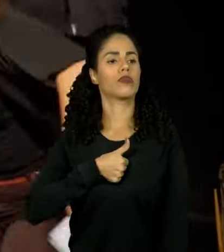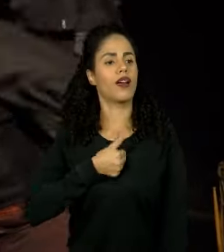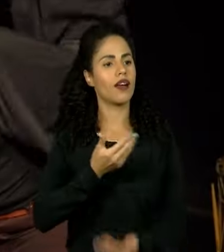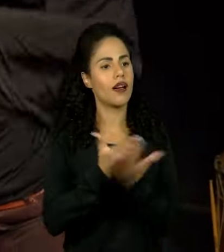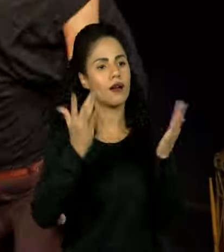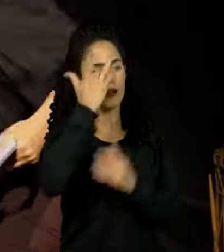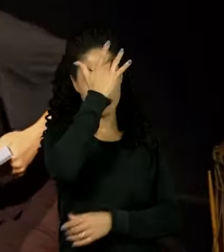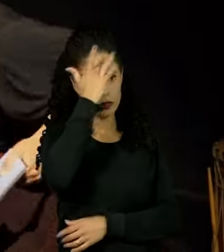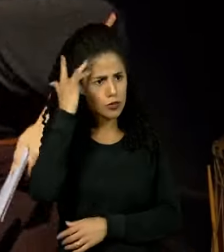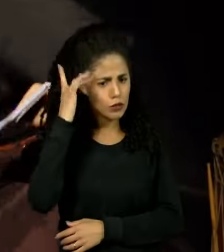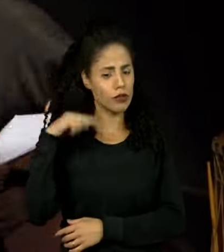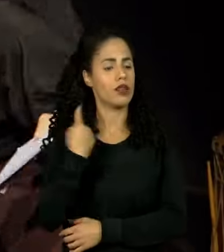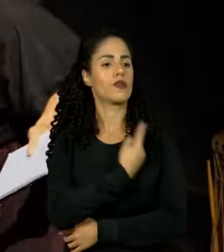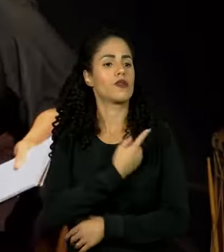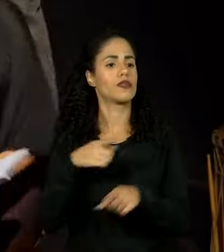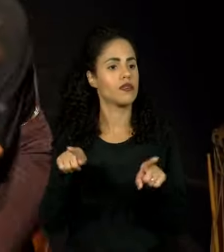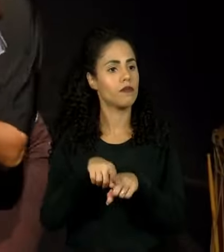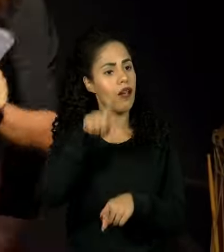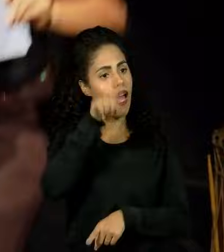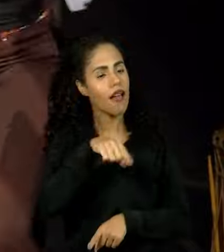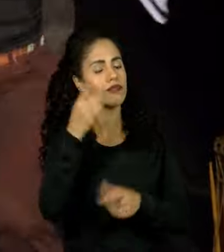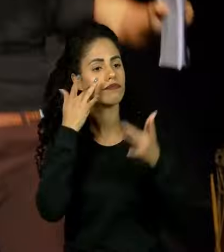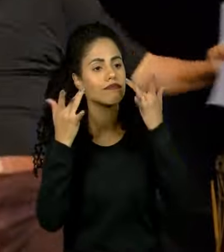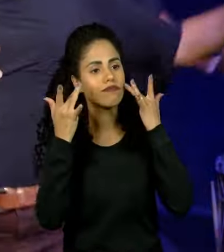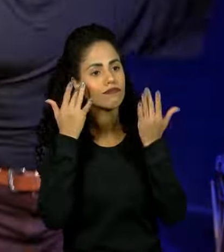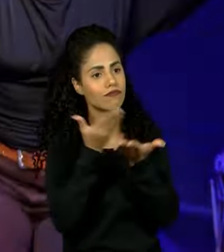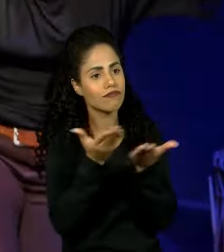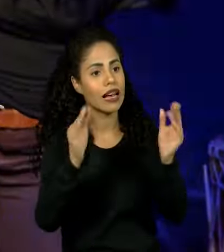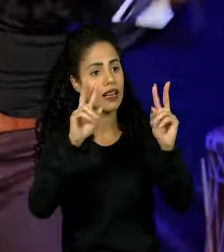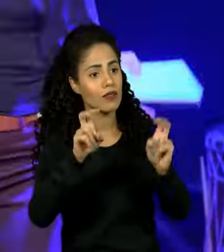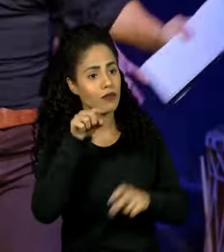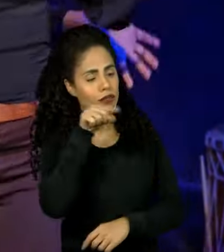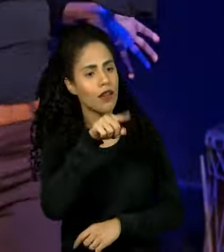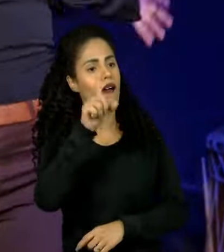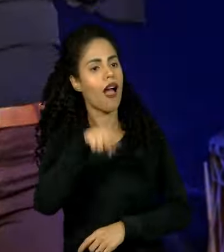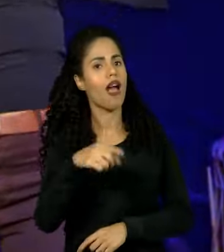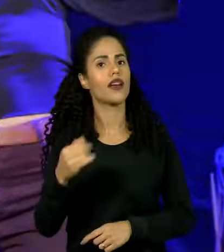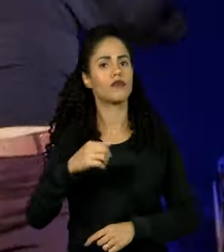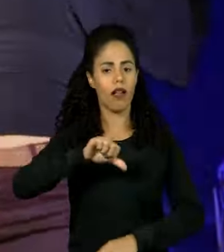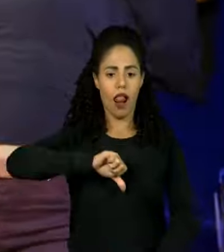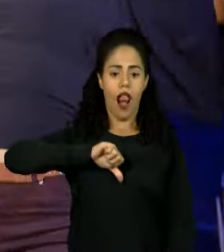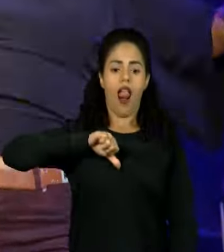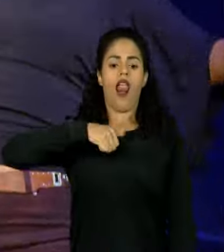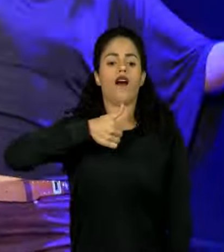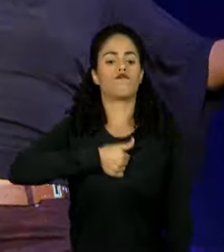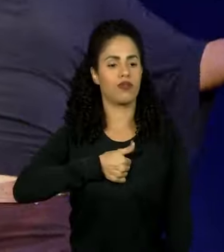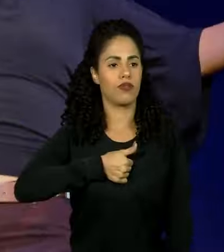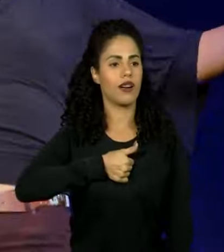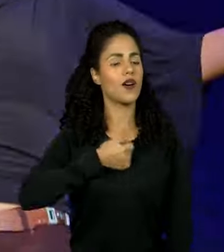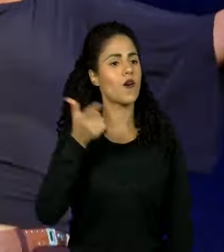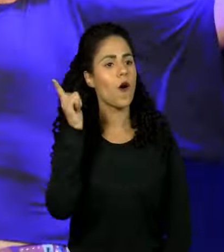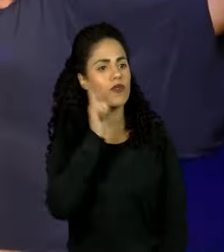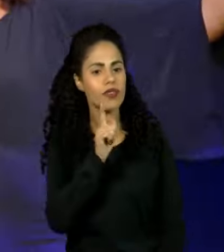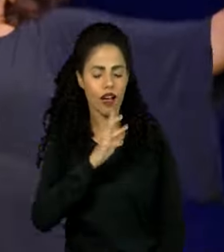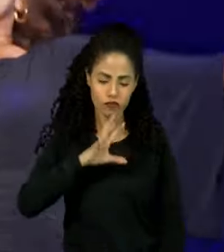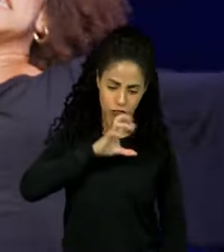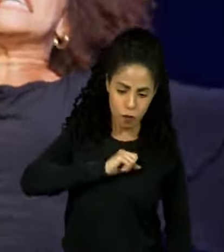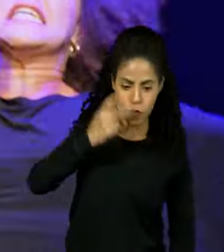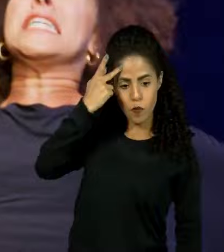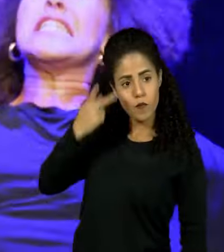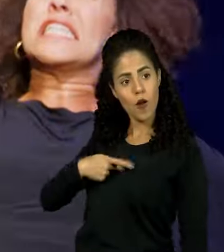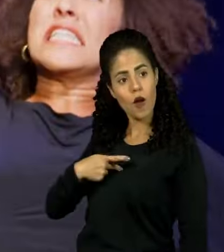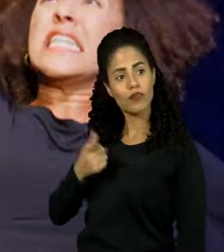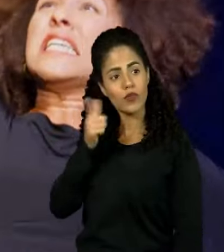para nós e eu acho que essa peça tem isso de levantar as pessoas e se amarem eu